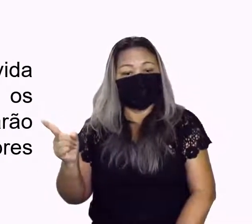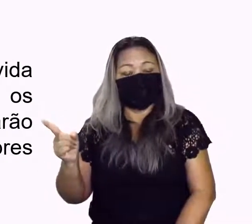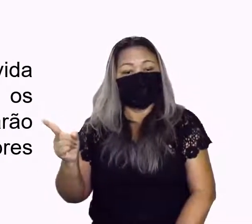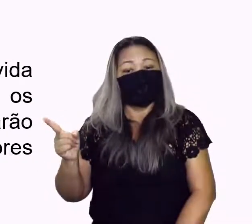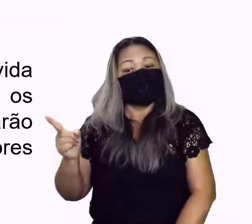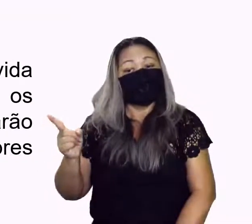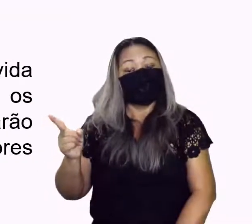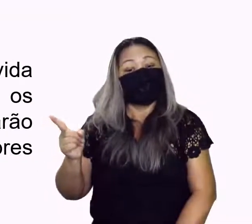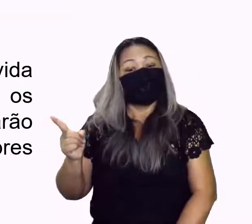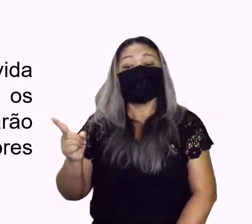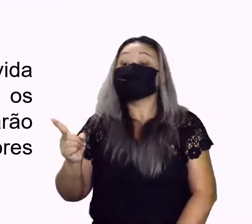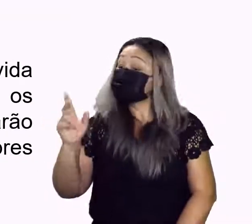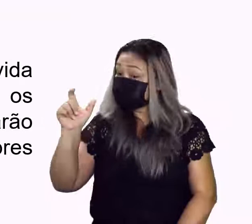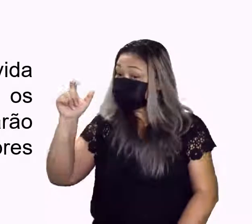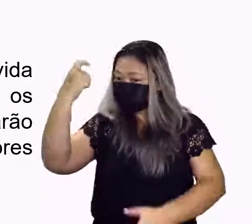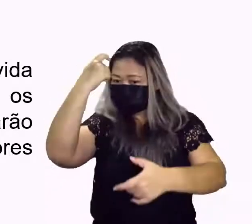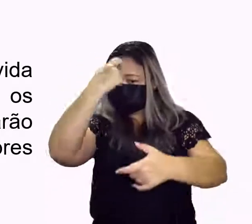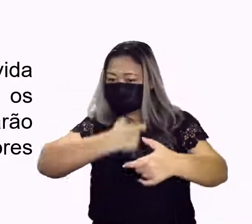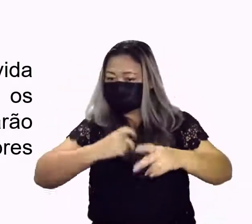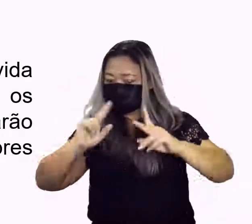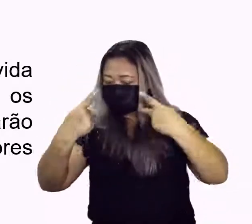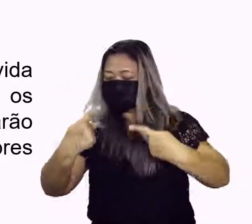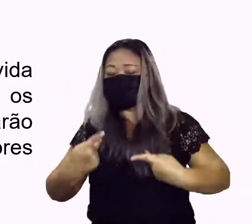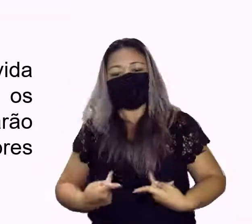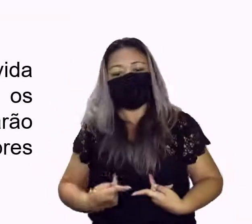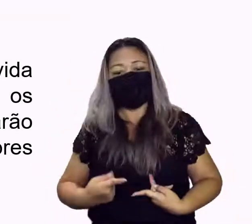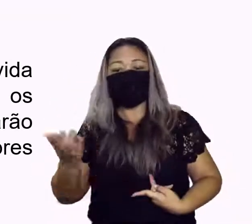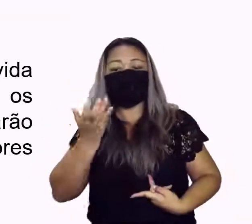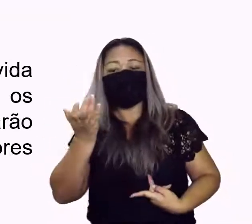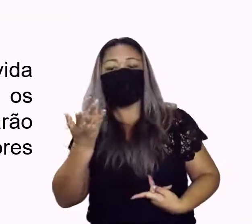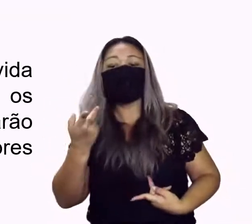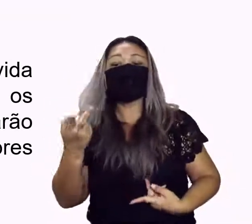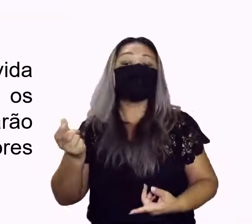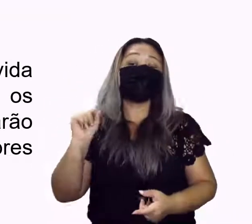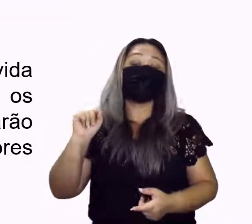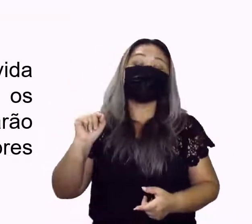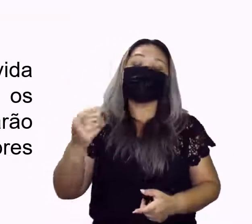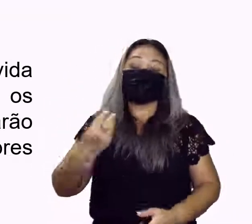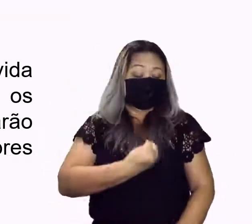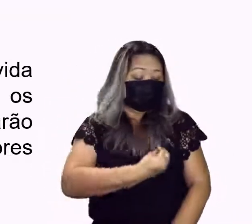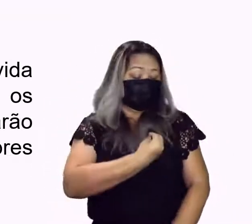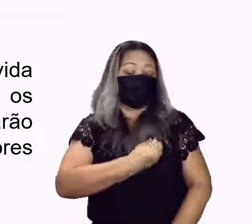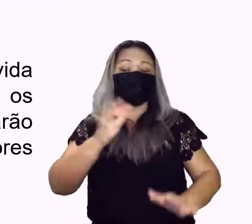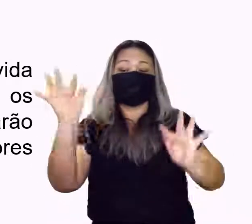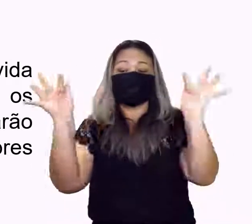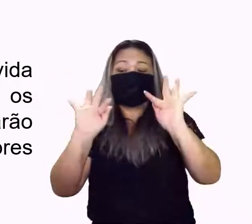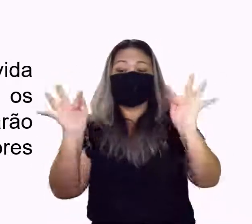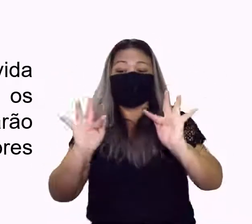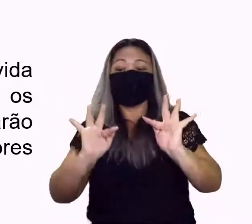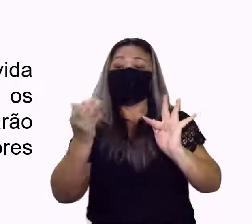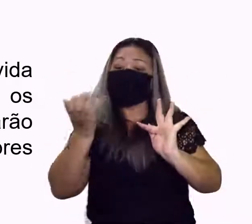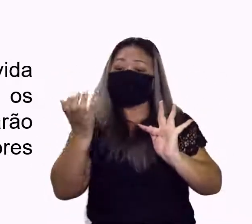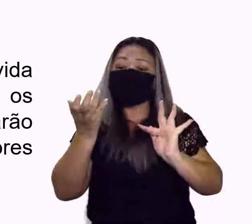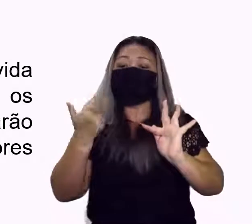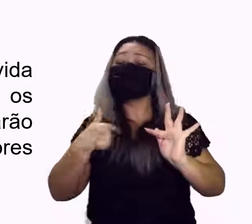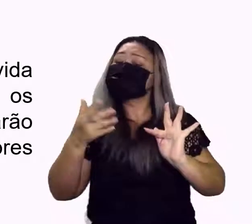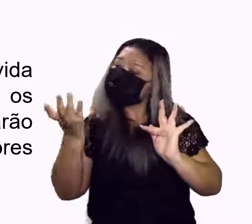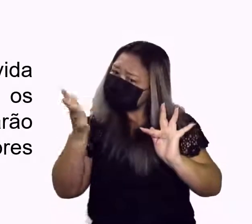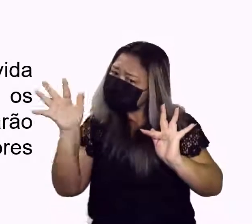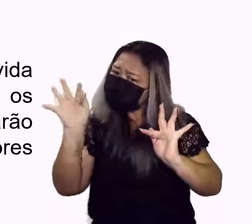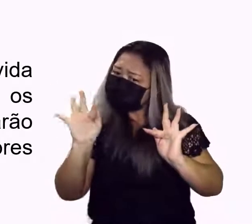Na condição de ser humano, né, que buscamos a vida feliz e justa. Quem não vai buscar a felicidade,